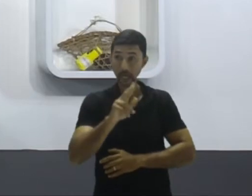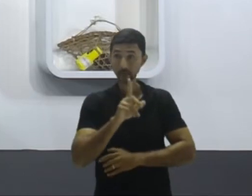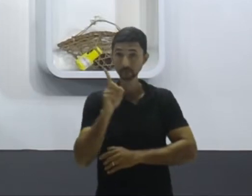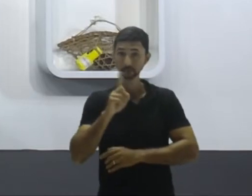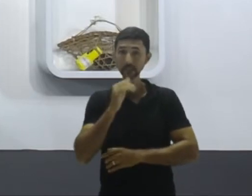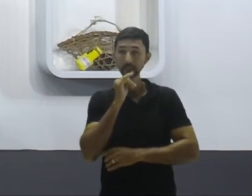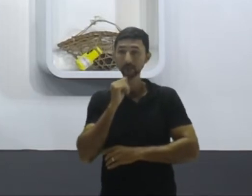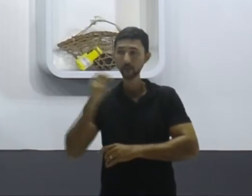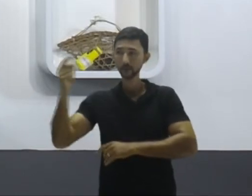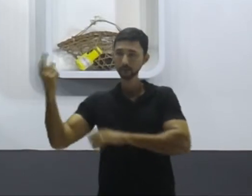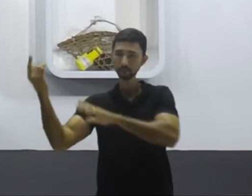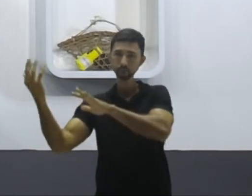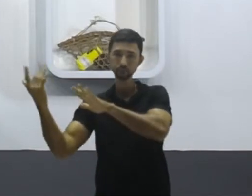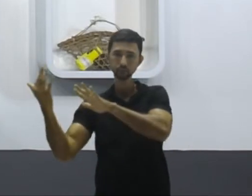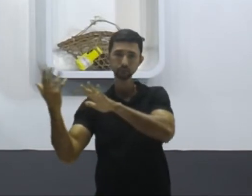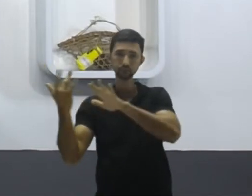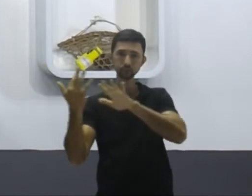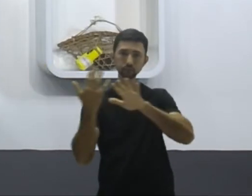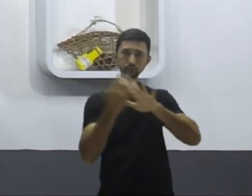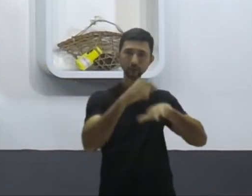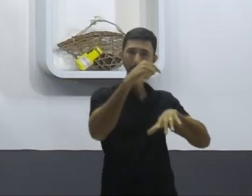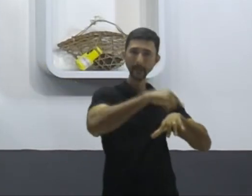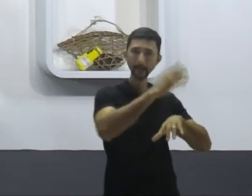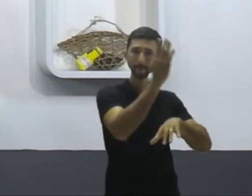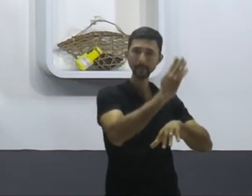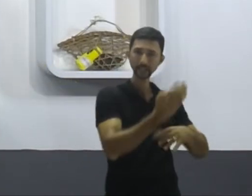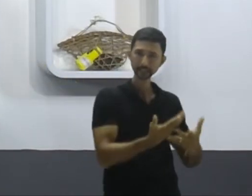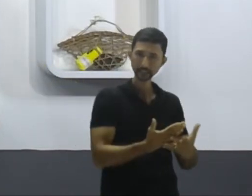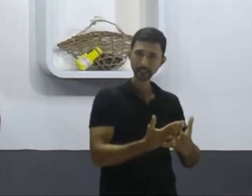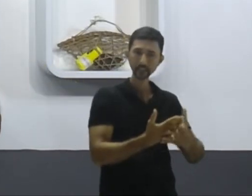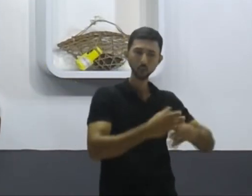pessoas, ocupem a terra, criar condições para que